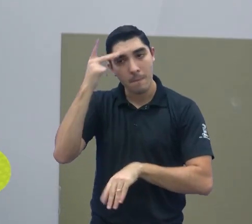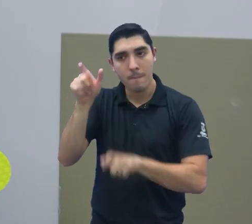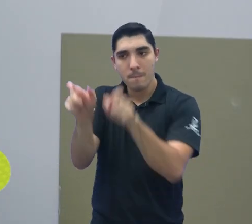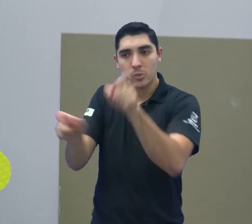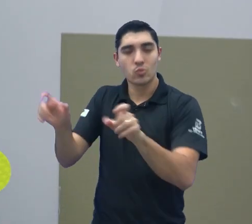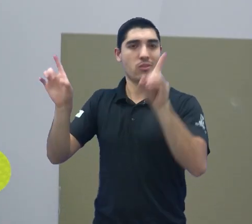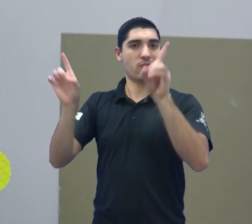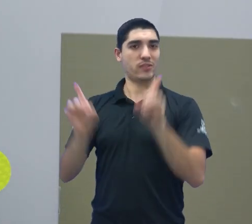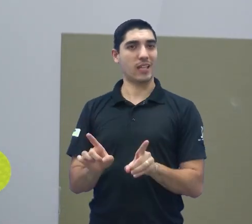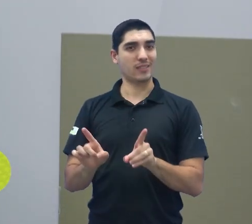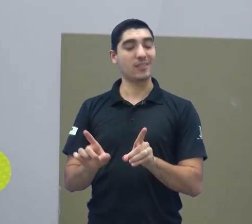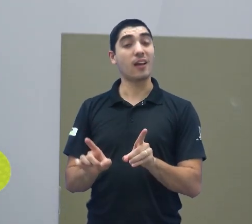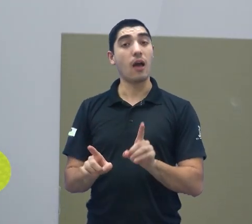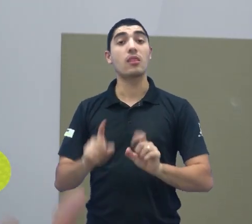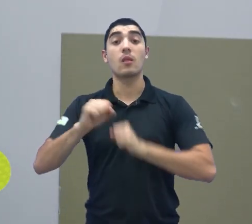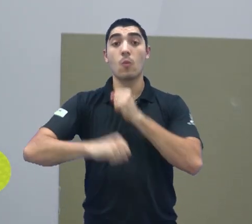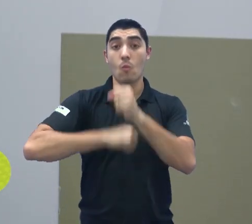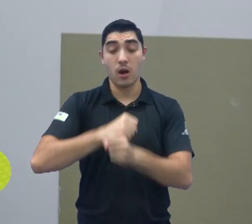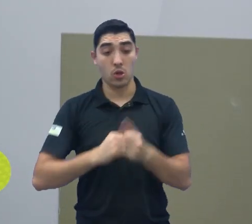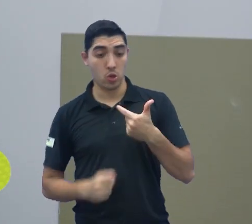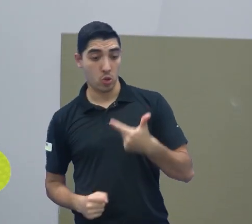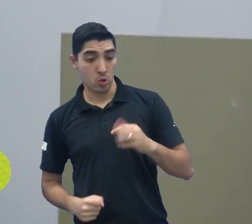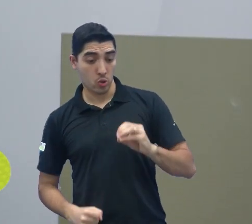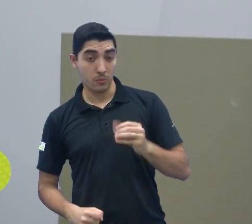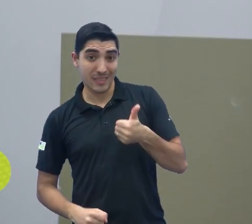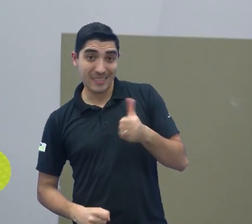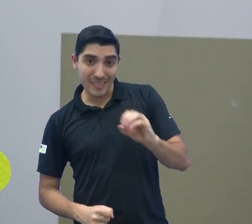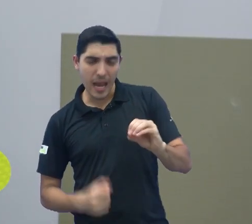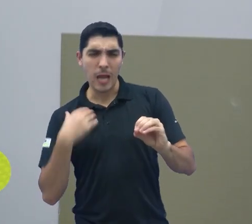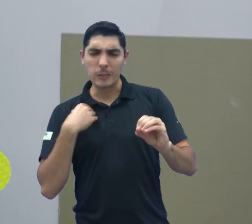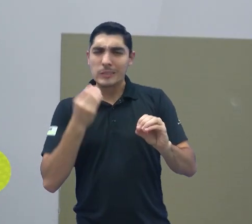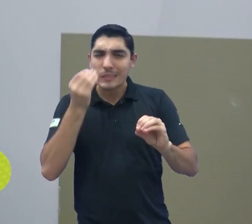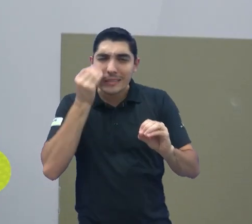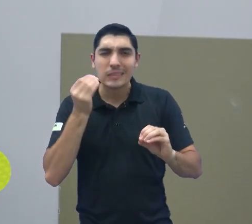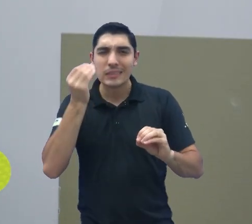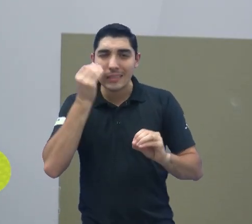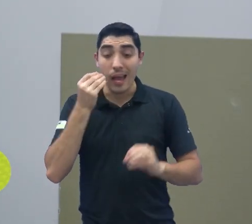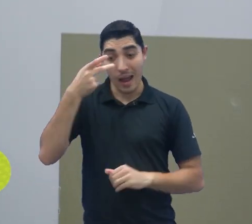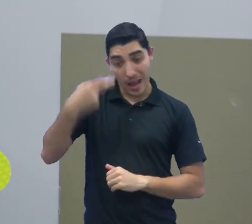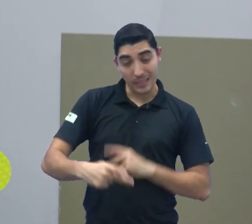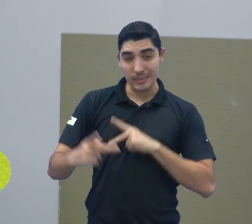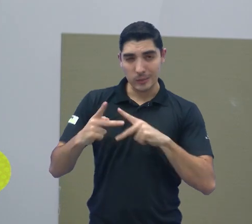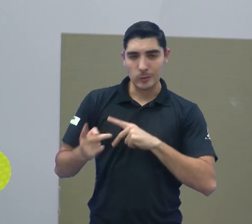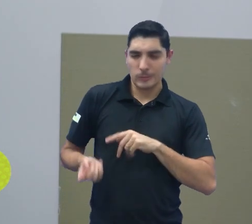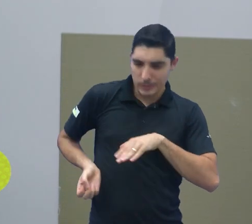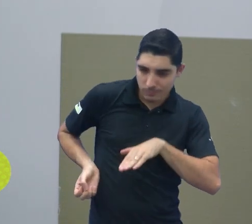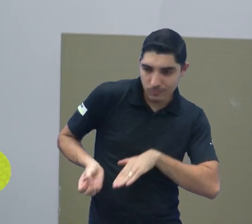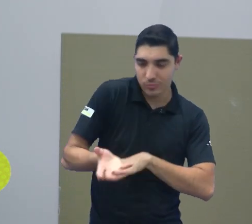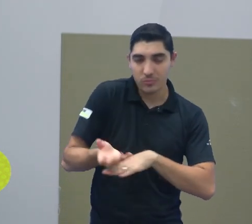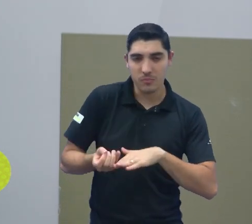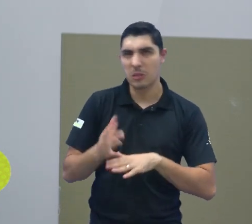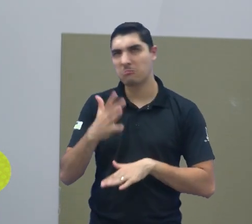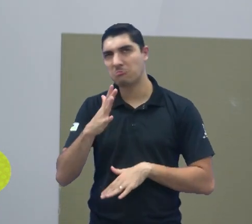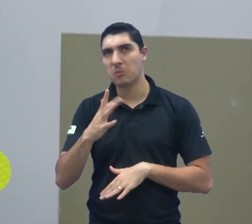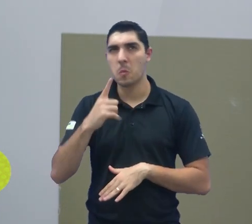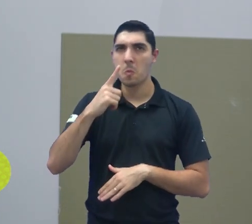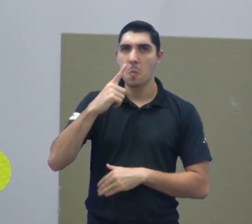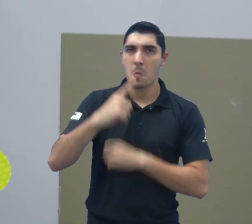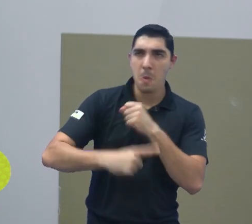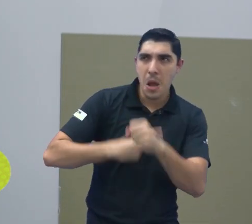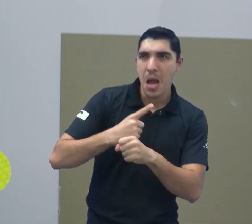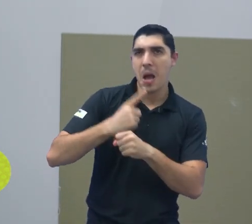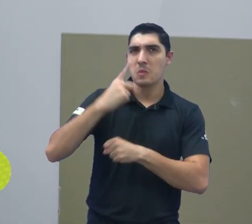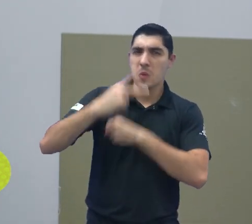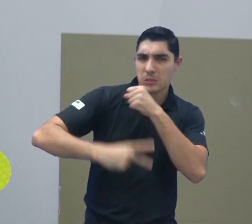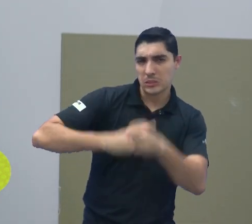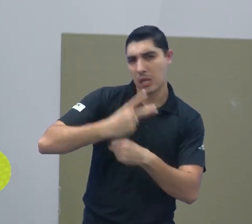E a partir de 2010 eu comecei a tentar, né, inserir aqui em São José a bocha. Levou alguns anos, né, uns 2 anos ali para a gente iniciar,